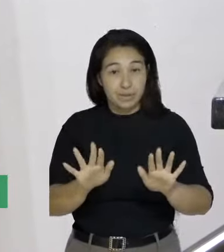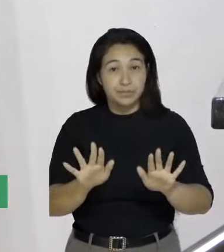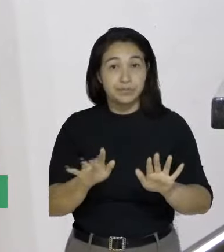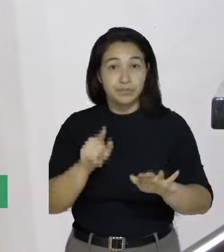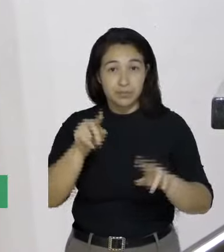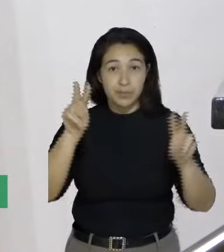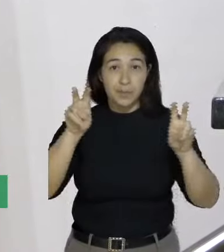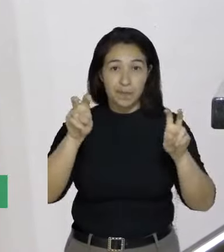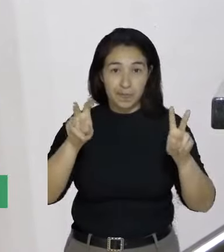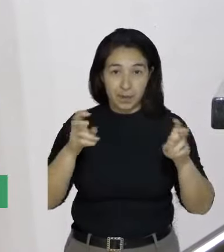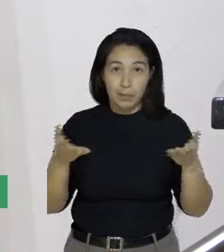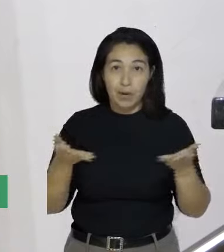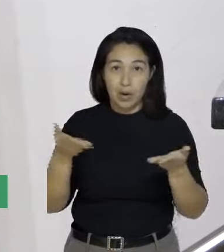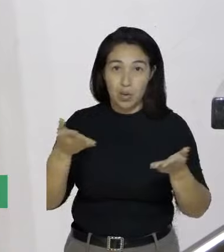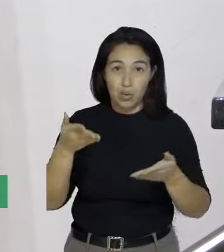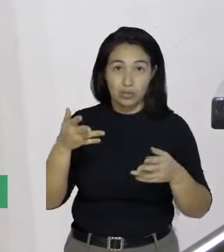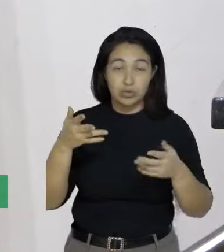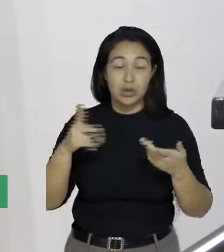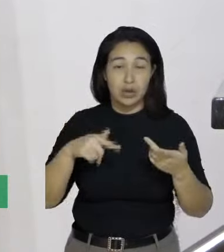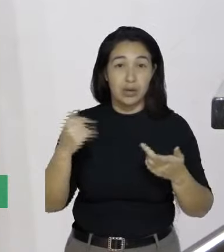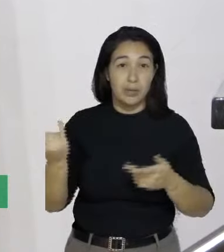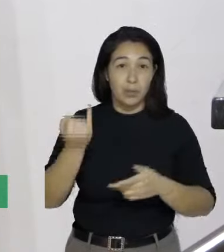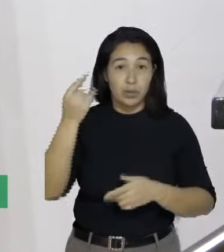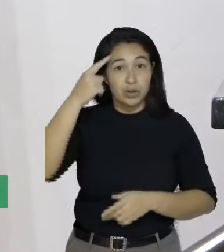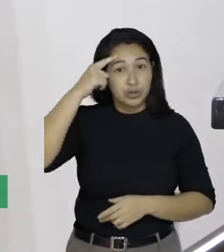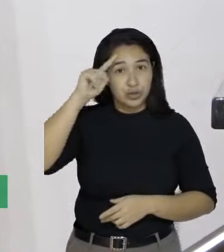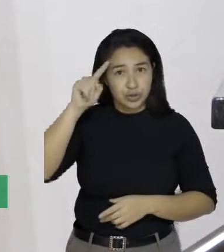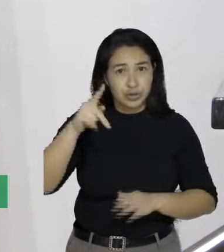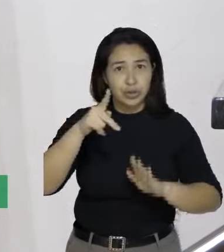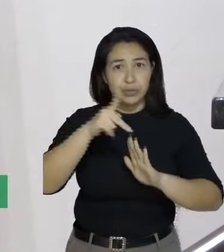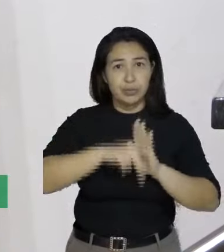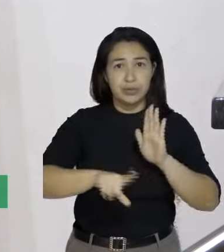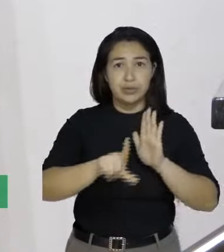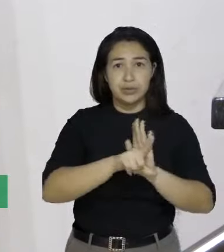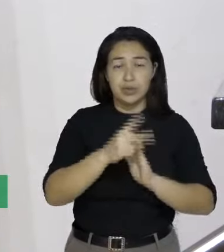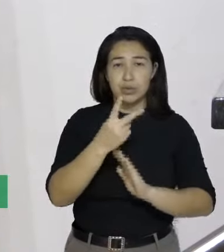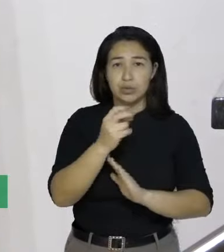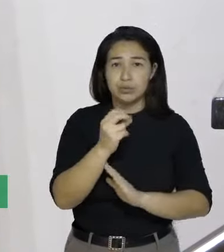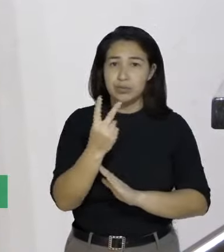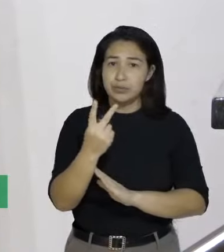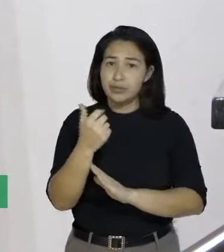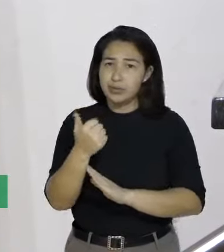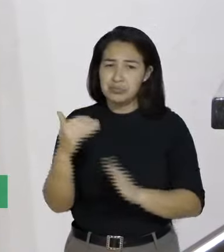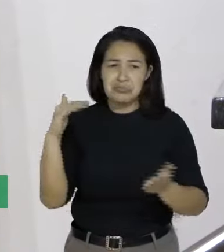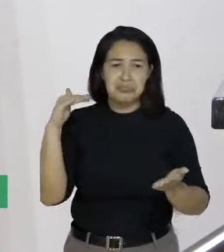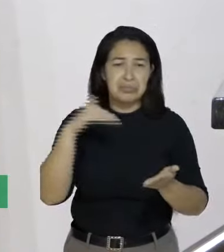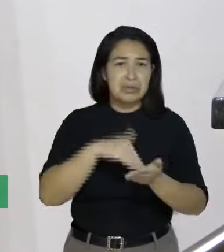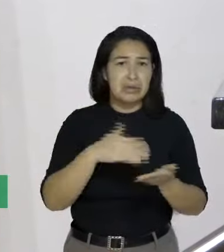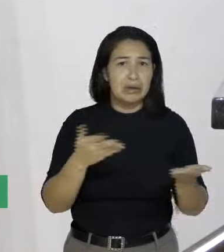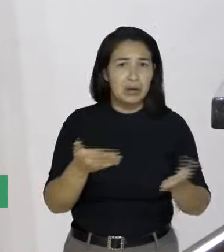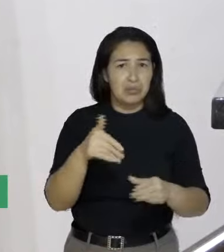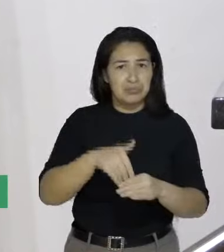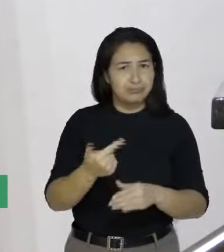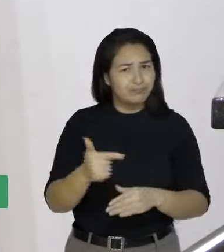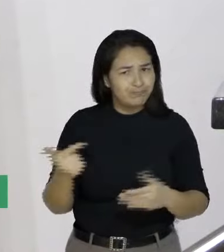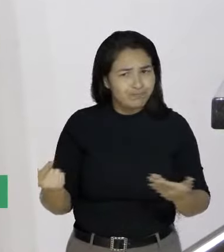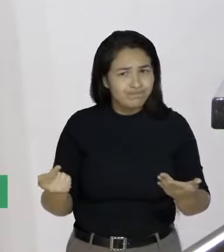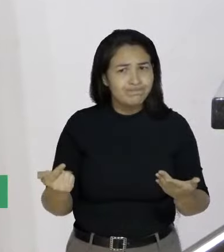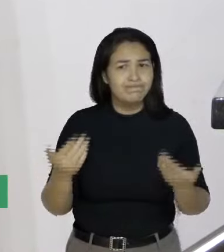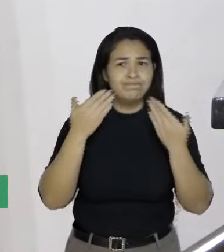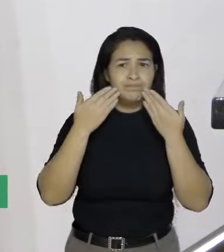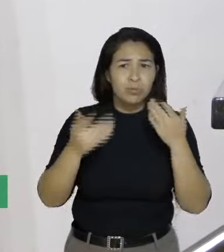a Tribuna é muito relevante e a data do projeto de lei 2021 até agora não foi votado é um reflexo do